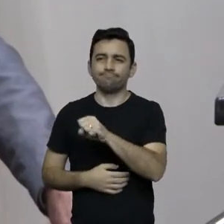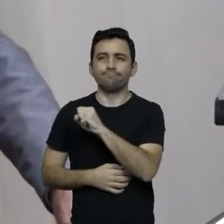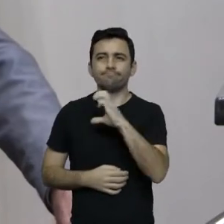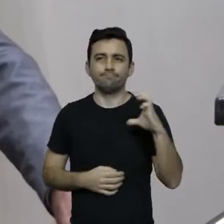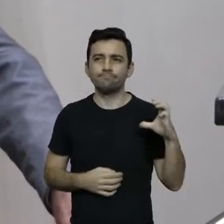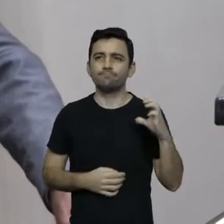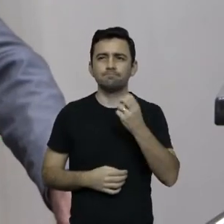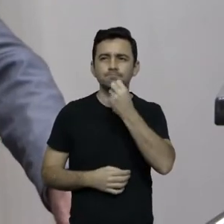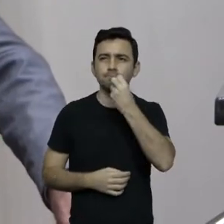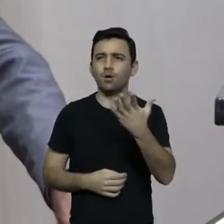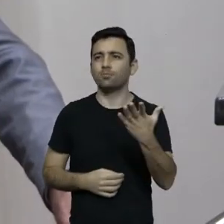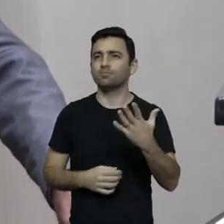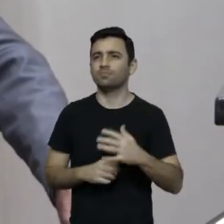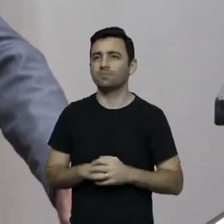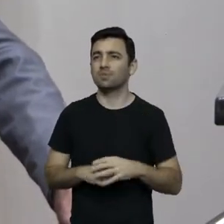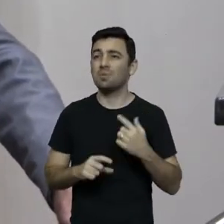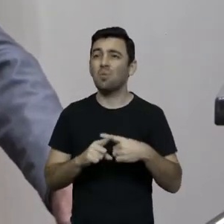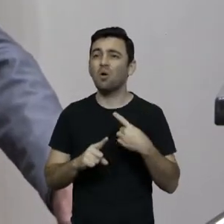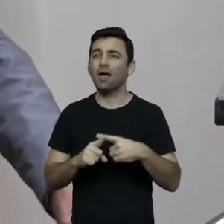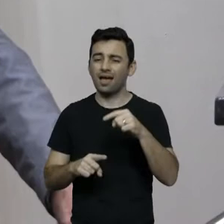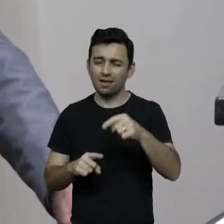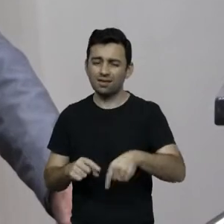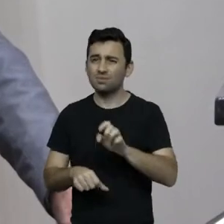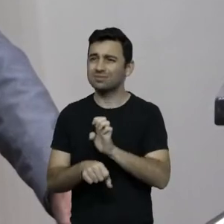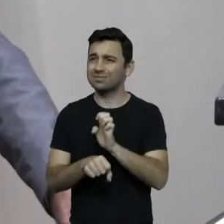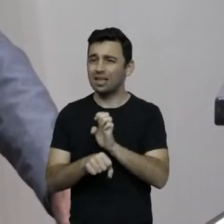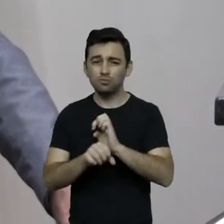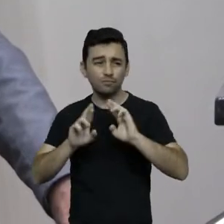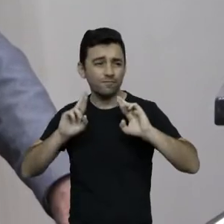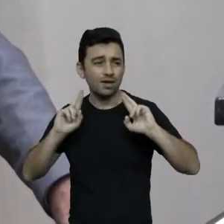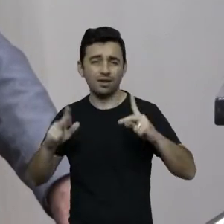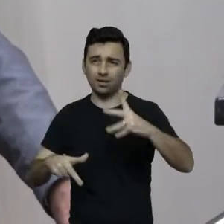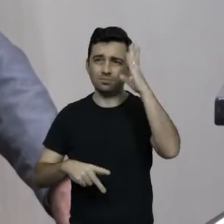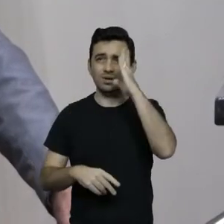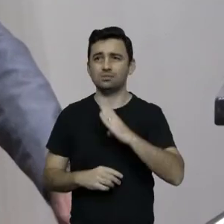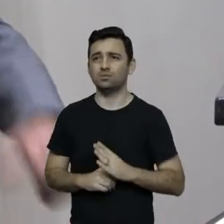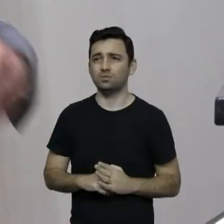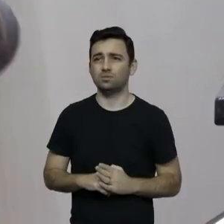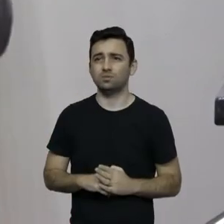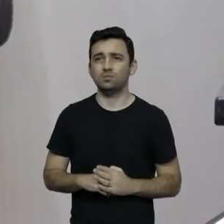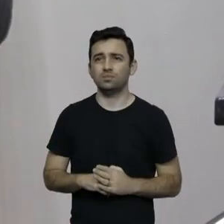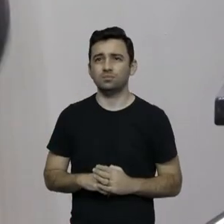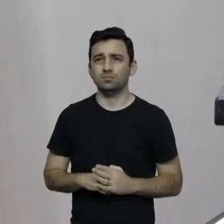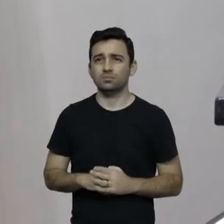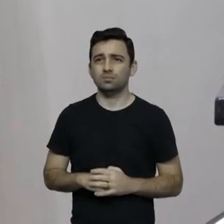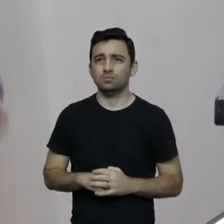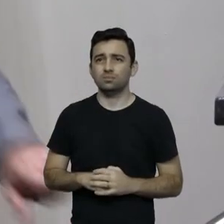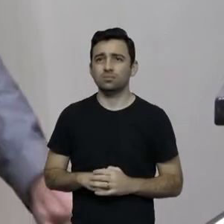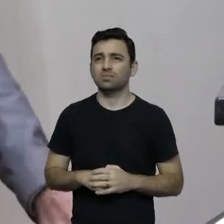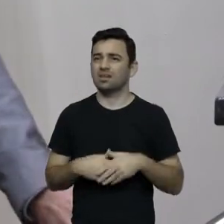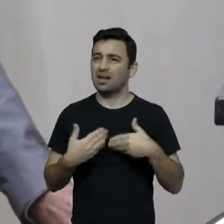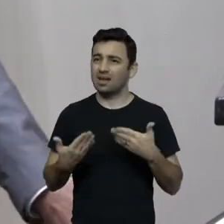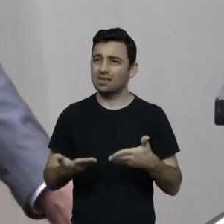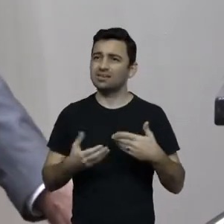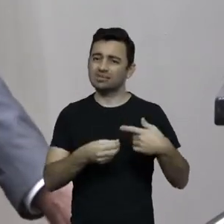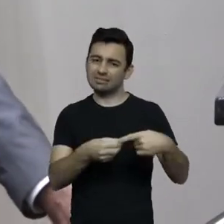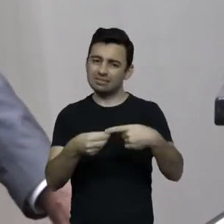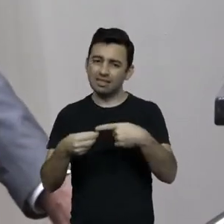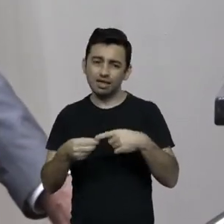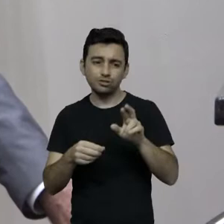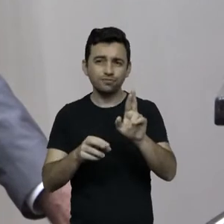é porque é um estado diferente da nação o que tens um tem municípios